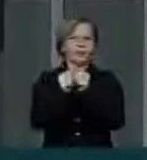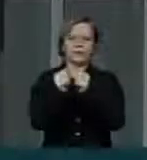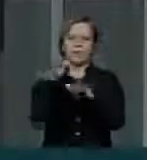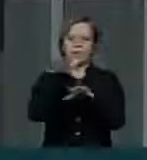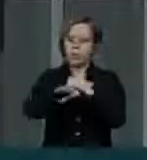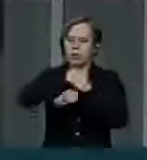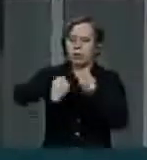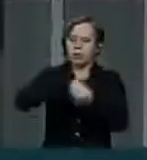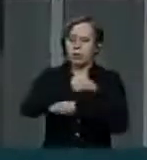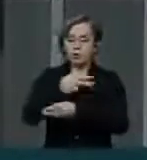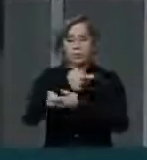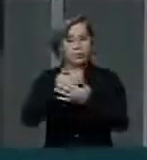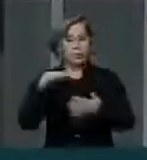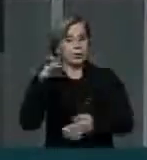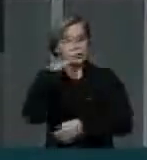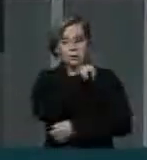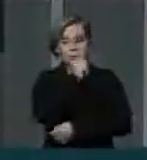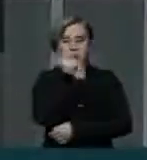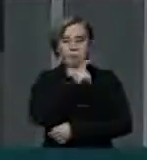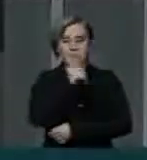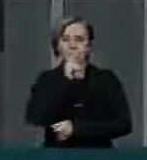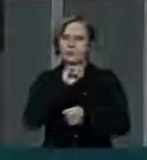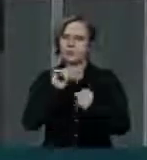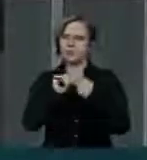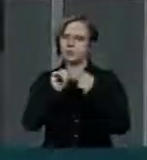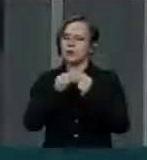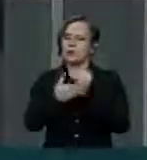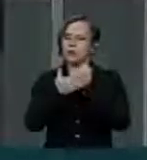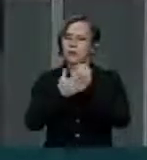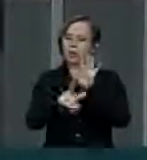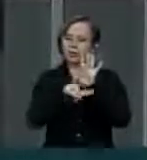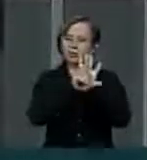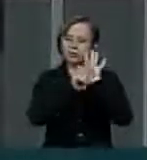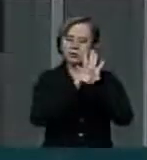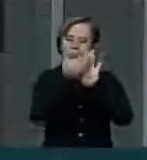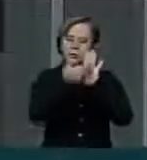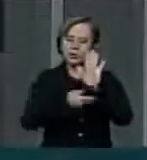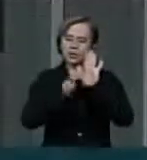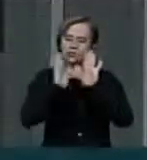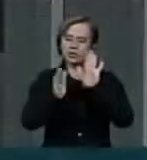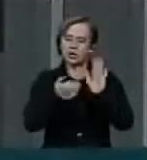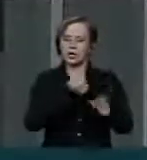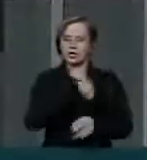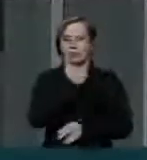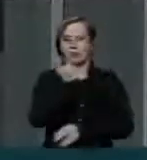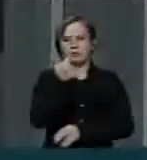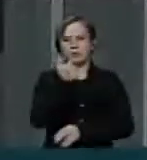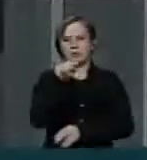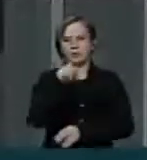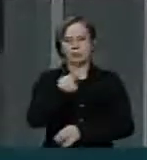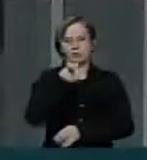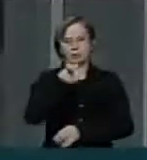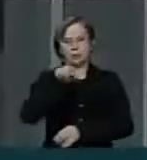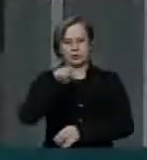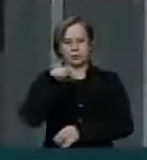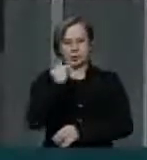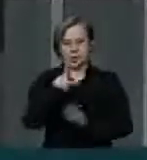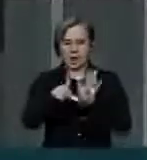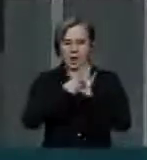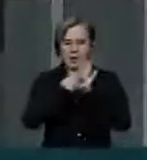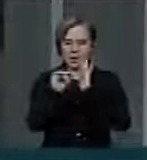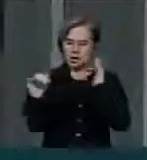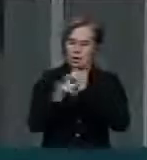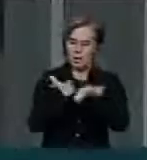medidas rápidas para fazer, com base na legislação 12.587, que é a Lei de Mobilidade, que